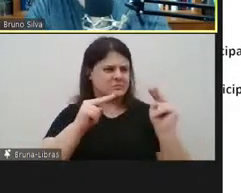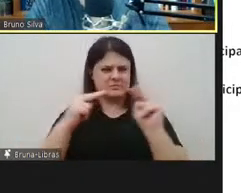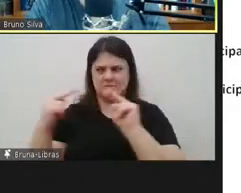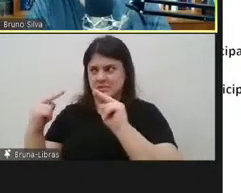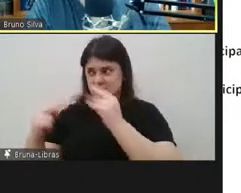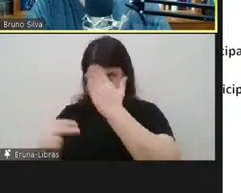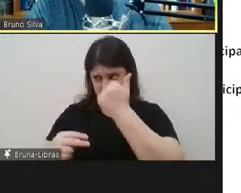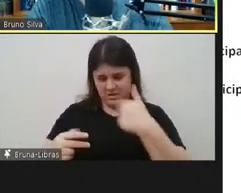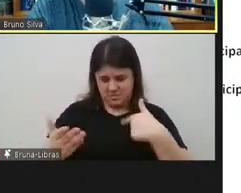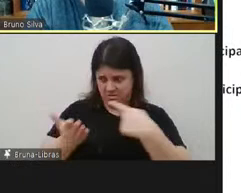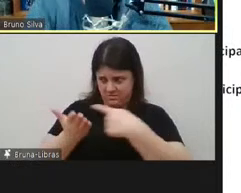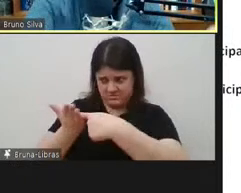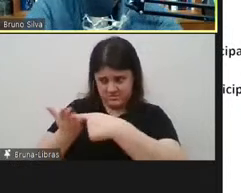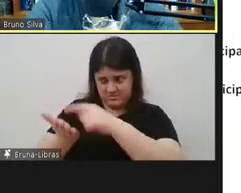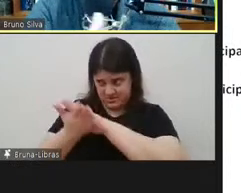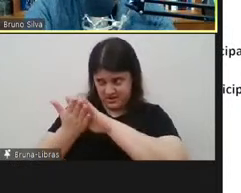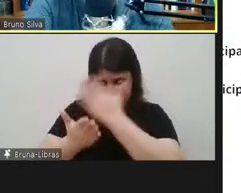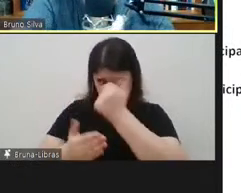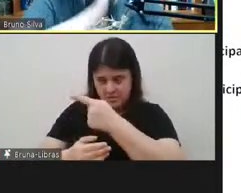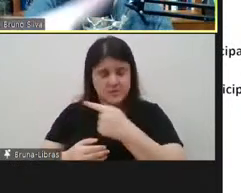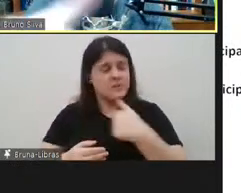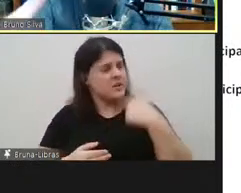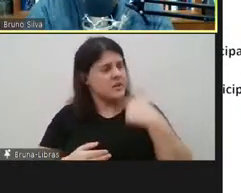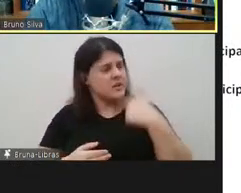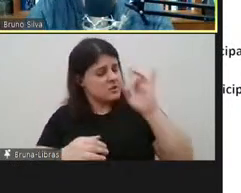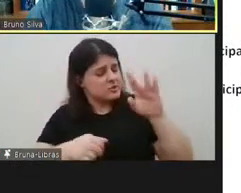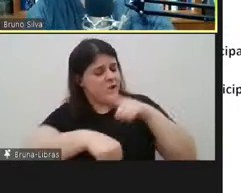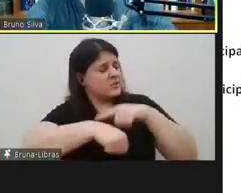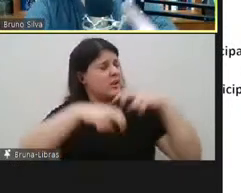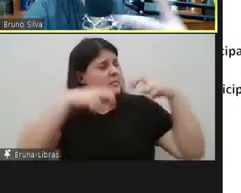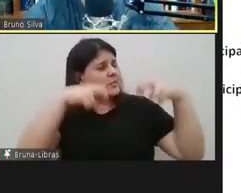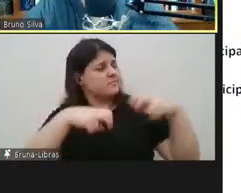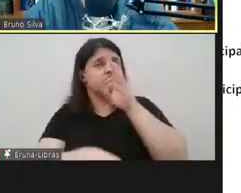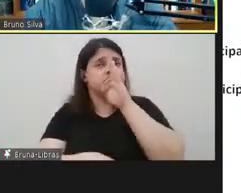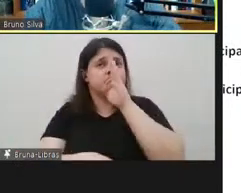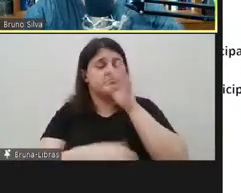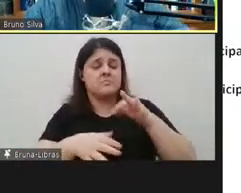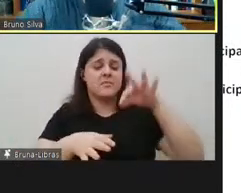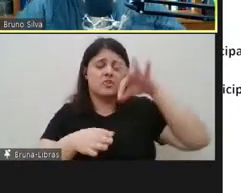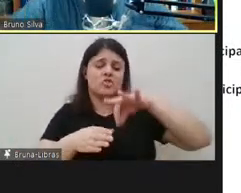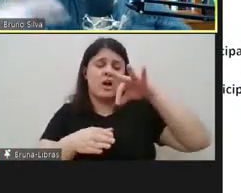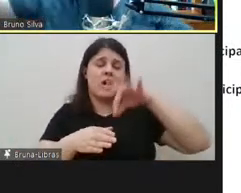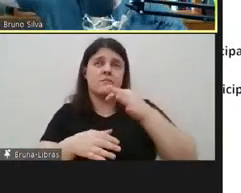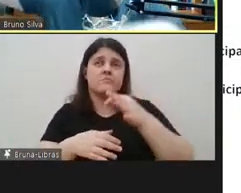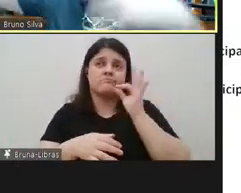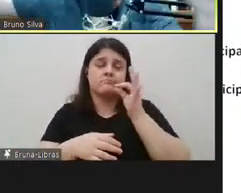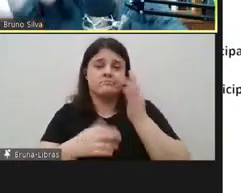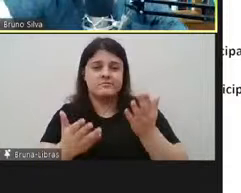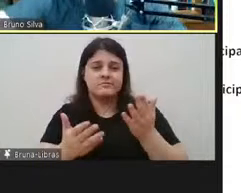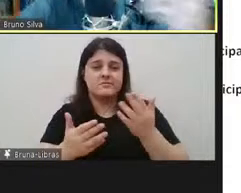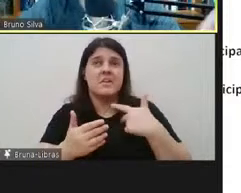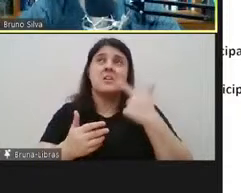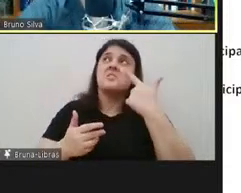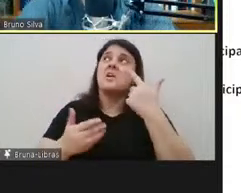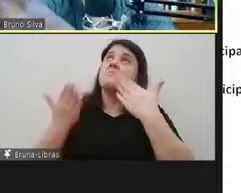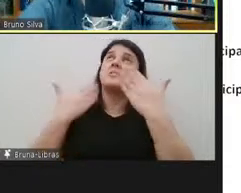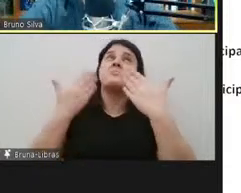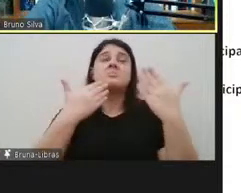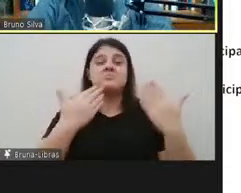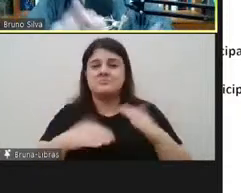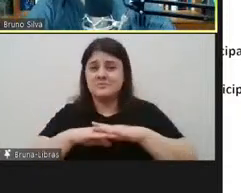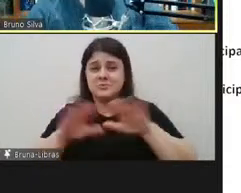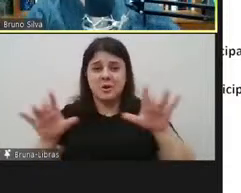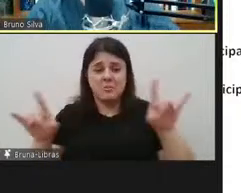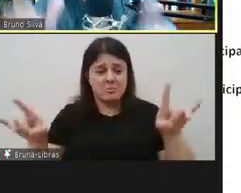você sabe que eu não vou negociar nada né ele falou não não eu sei só compra o tempo mínimo Aí toma um chá tal aí fala se o dia tá quente não tá